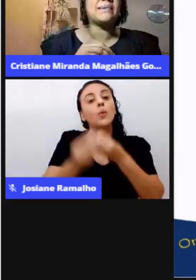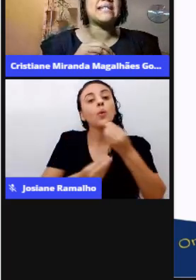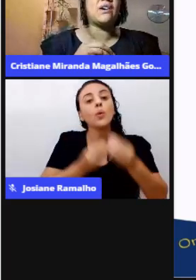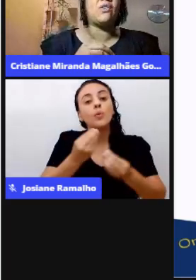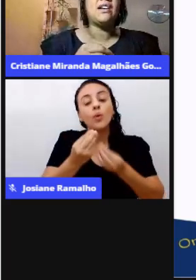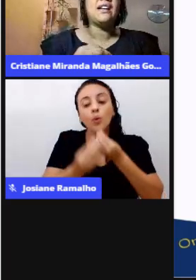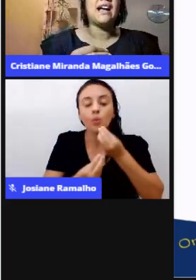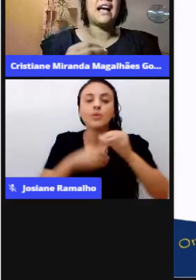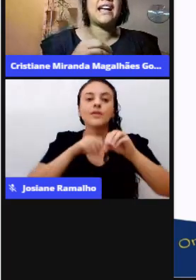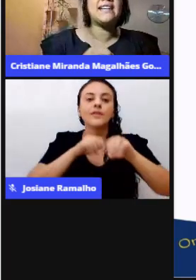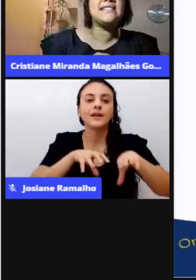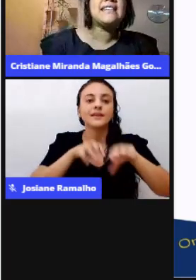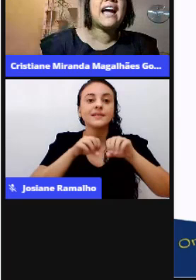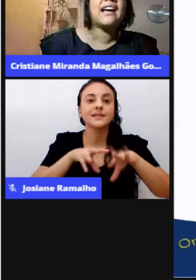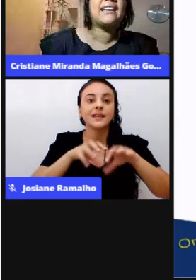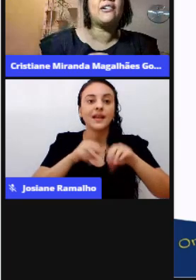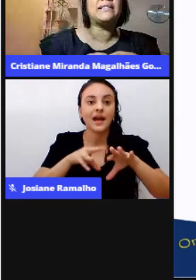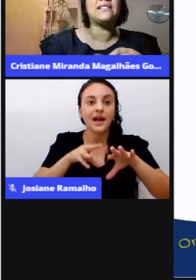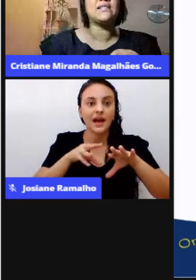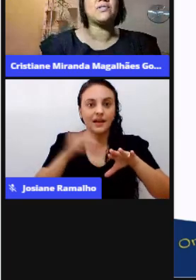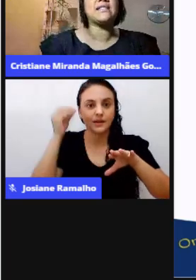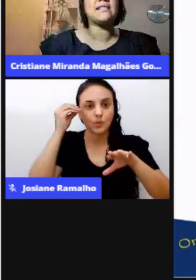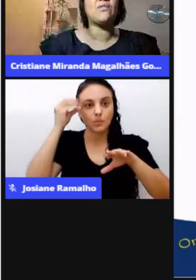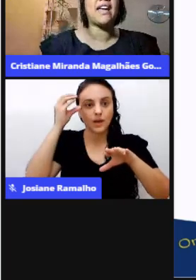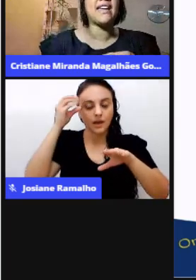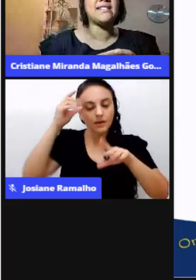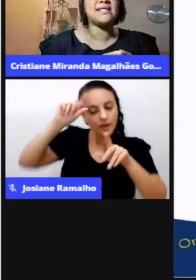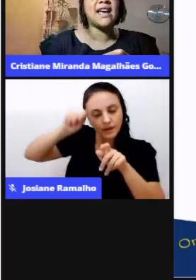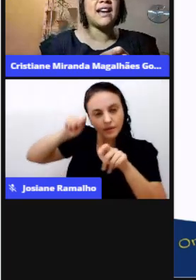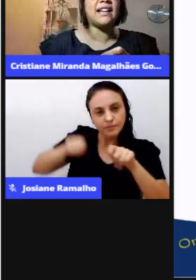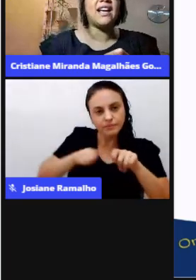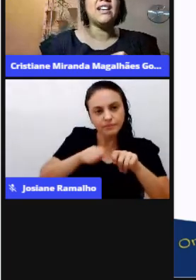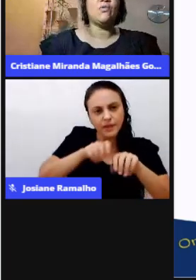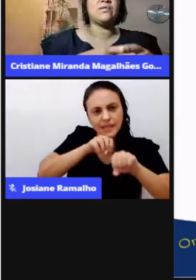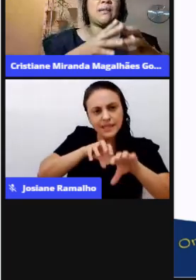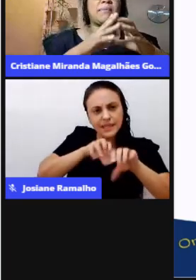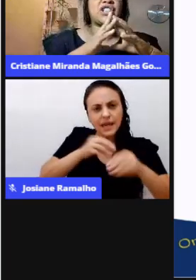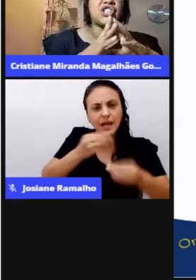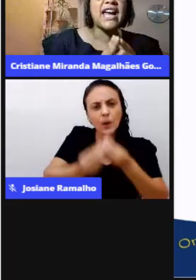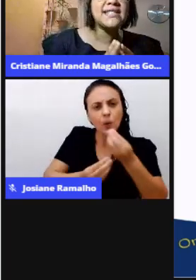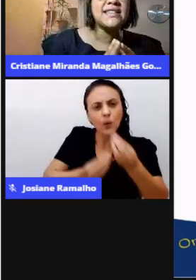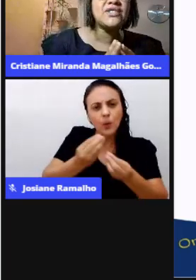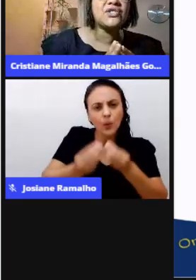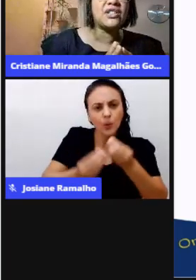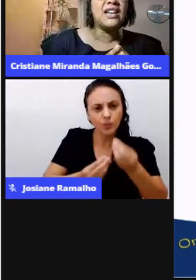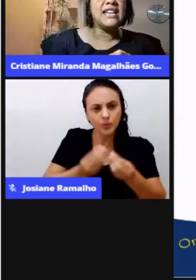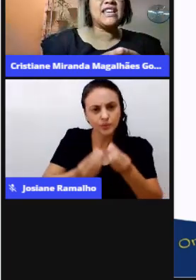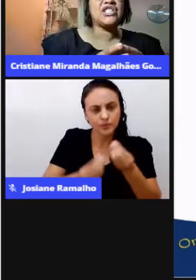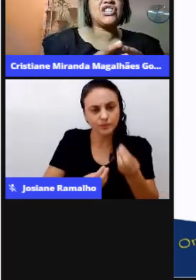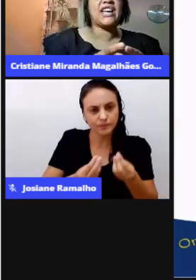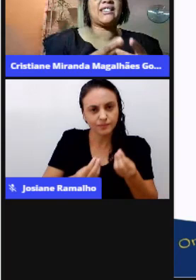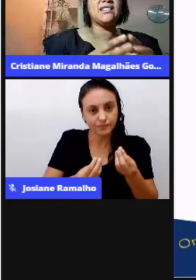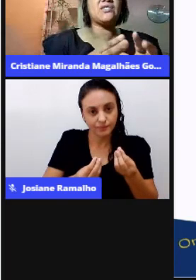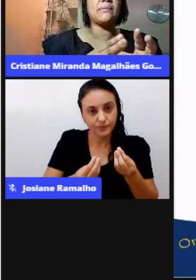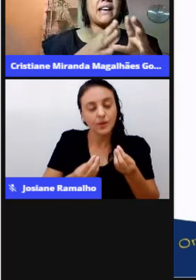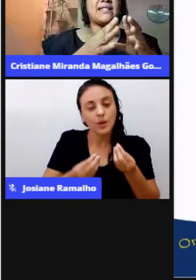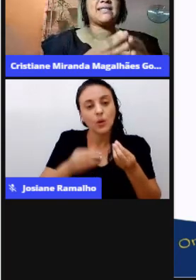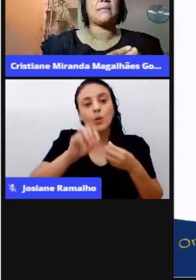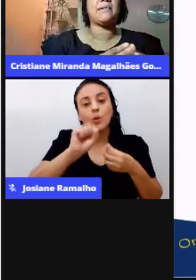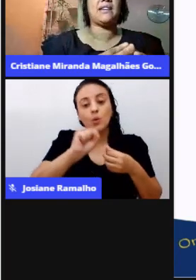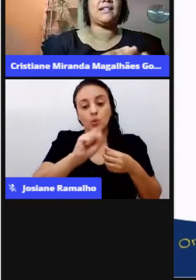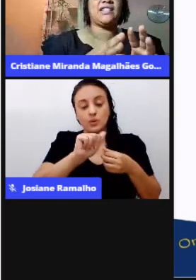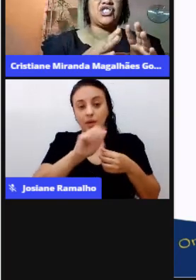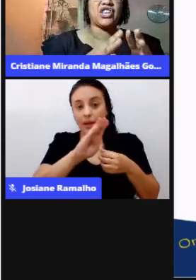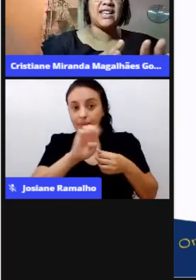primeira transformação, a ensinar, que é uma transposição externa. O saber já existe, e a gente quer transformar